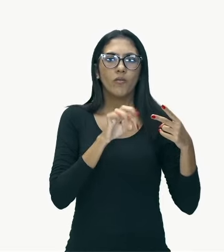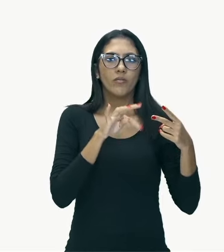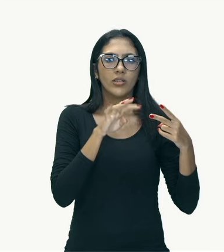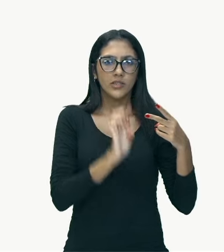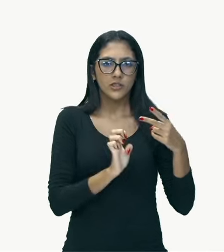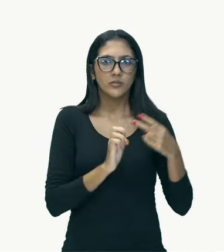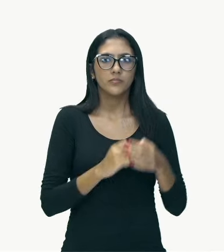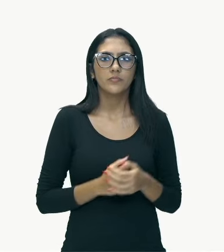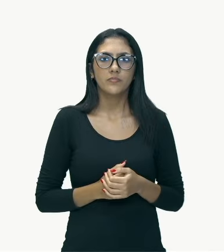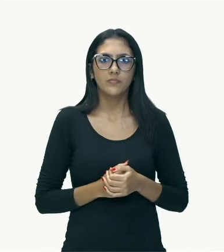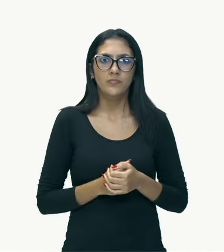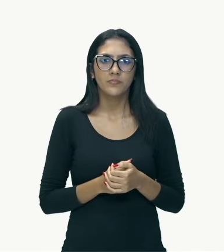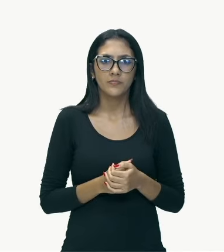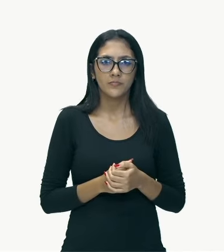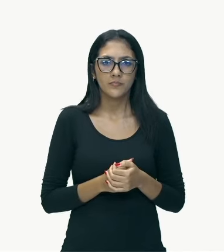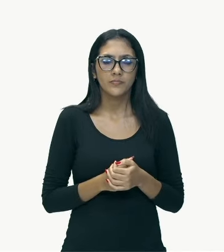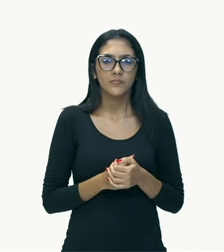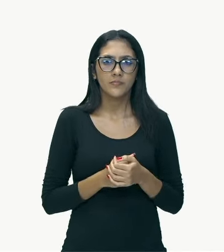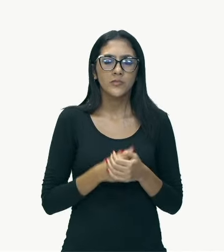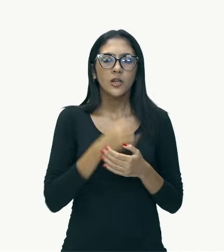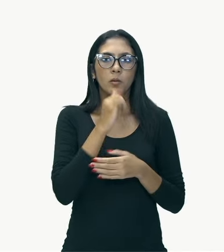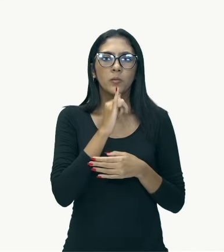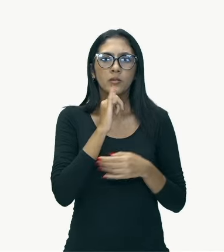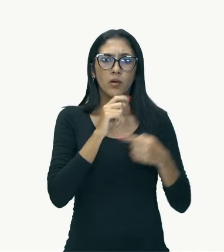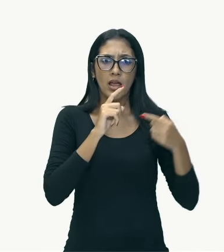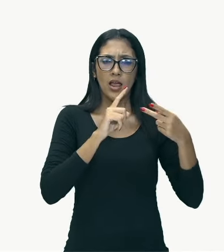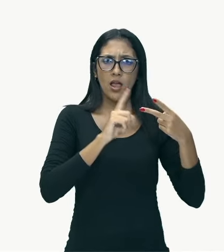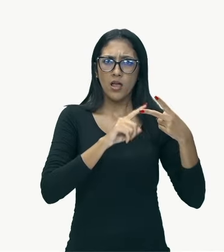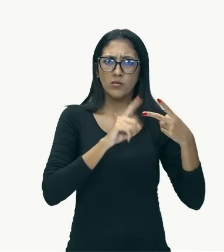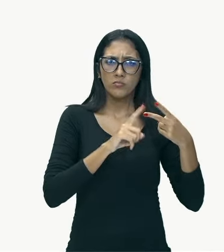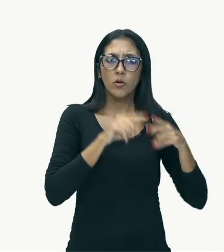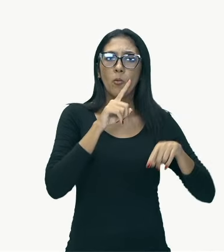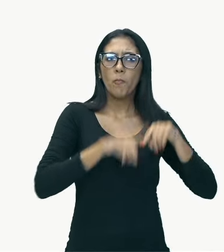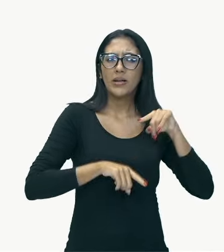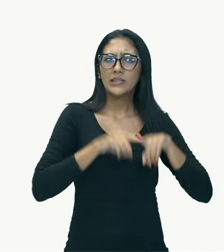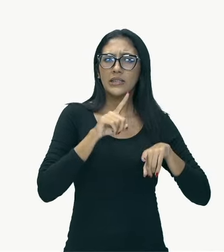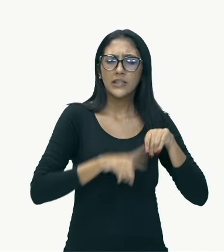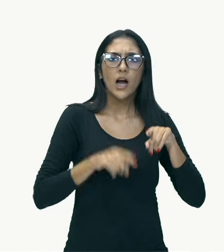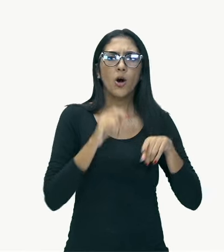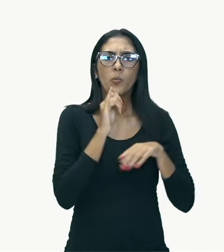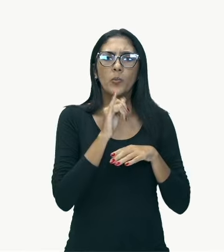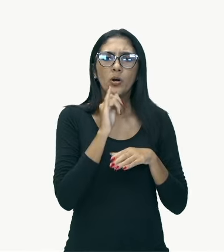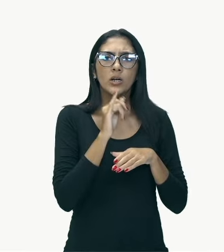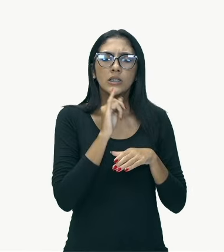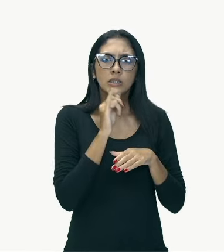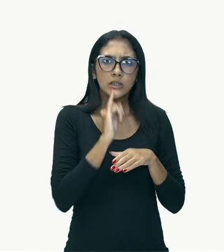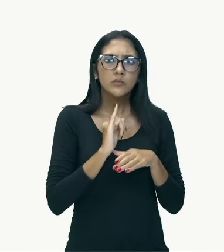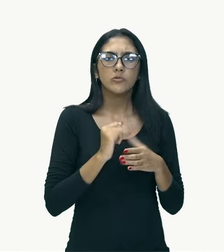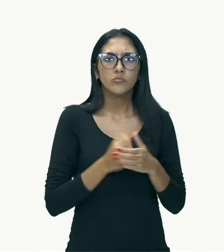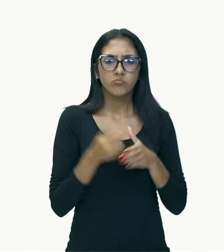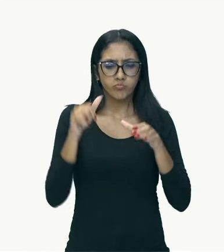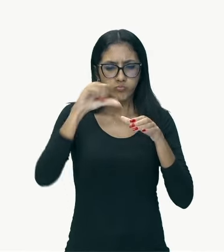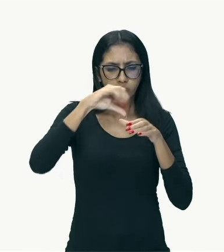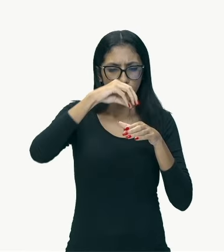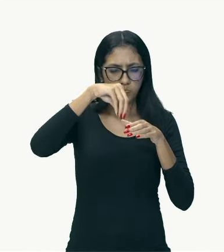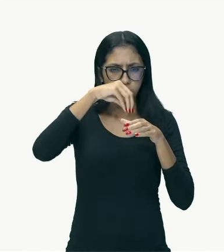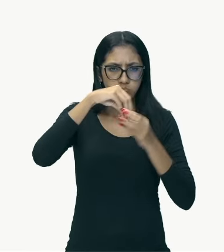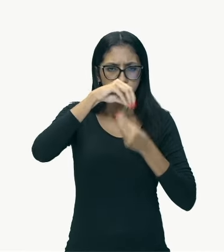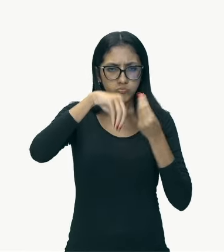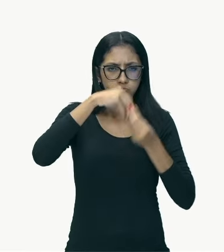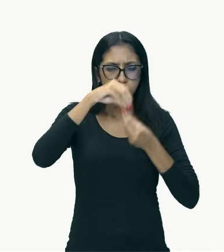ele não pode ser separado da solução por um processo chamado de filtração. O feixe